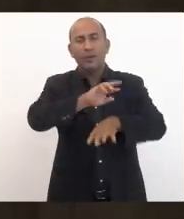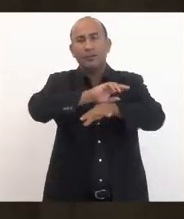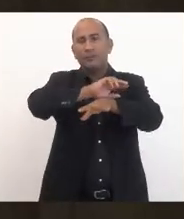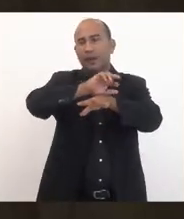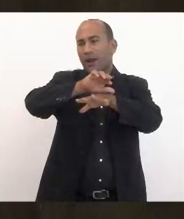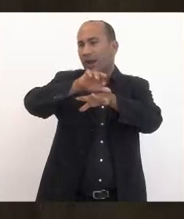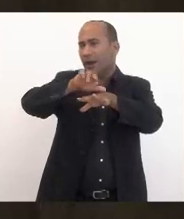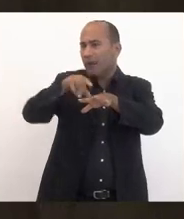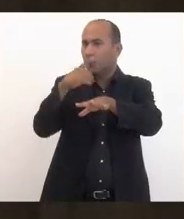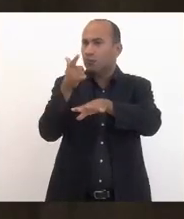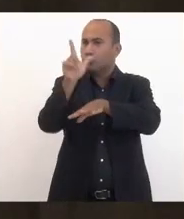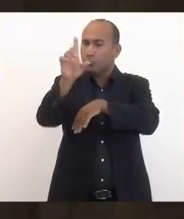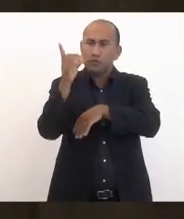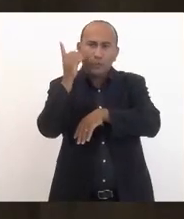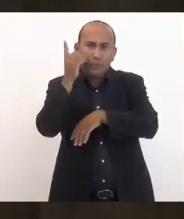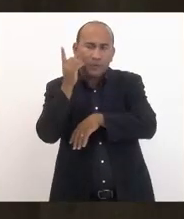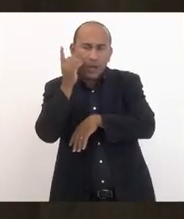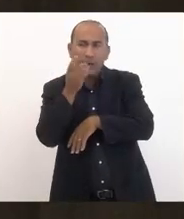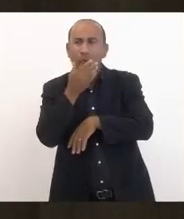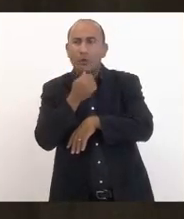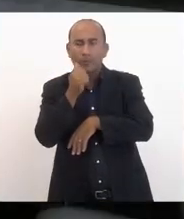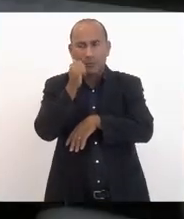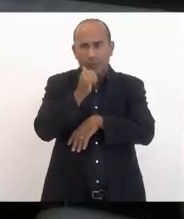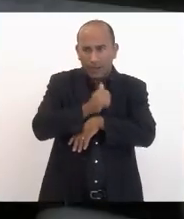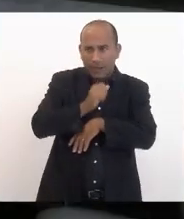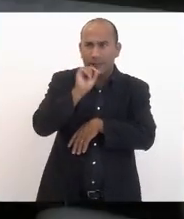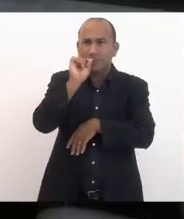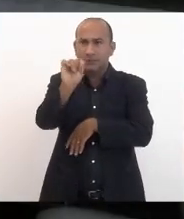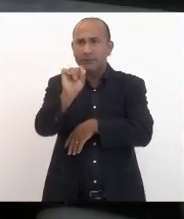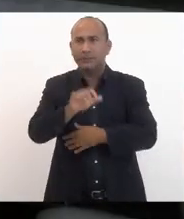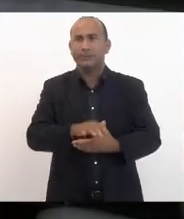outros deputados e deputadas que